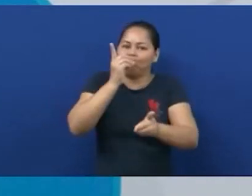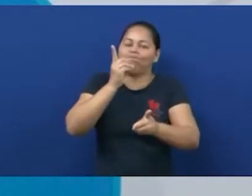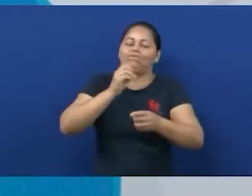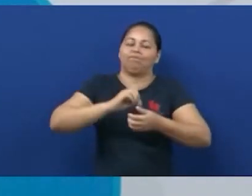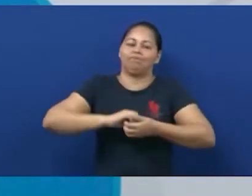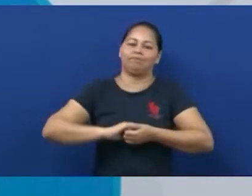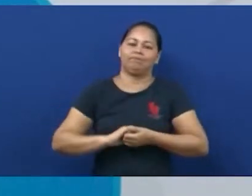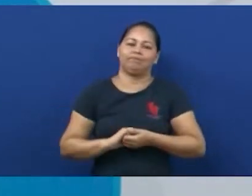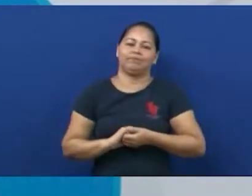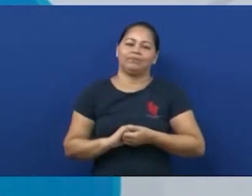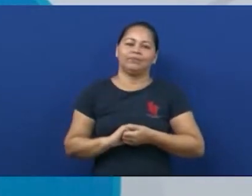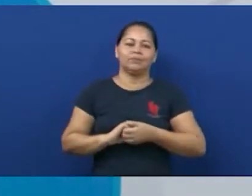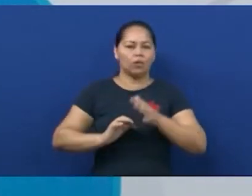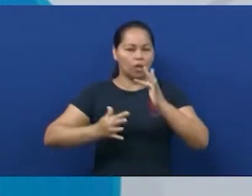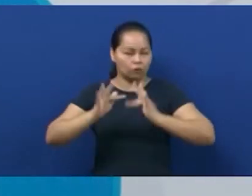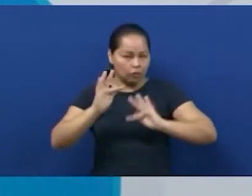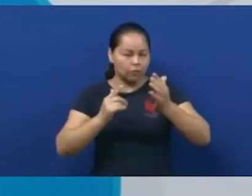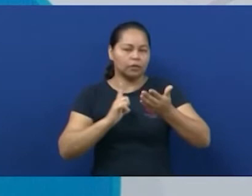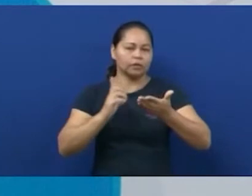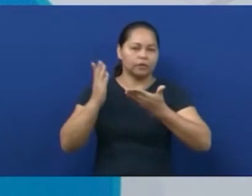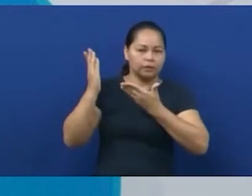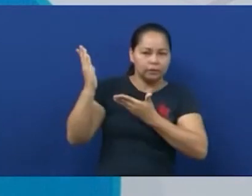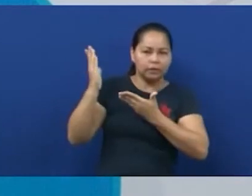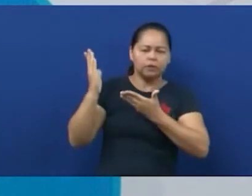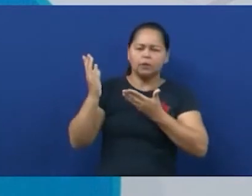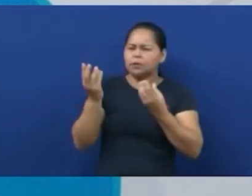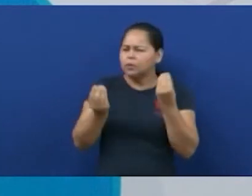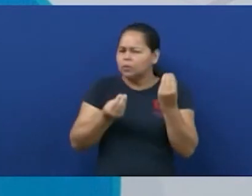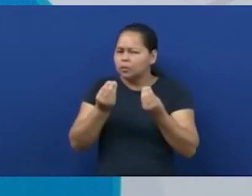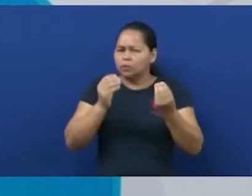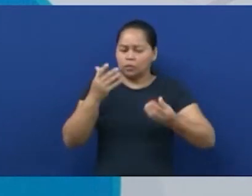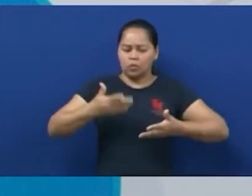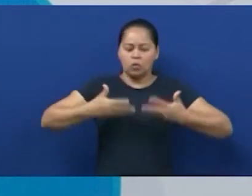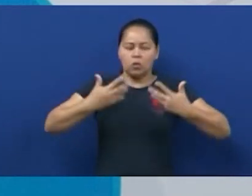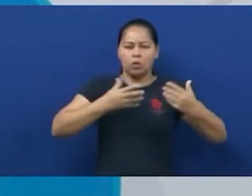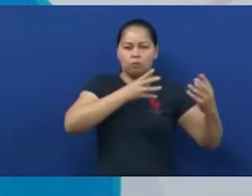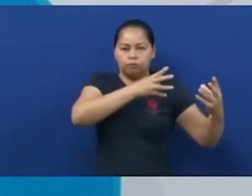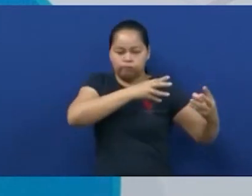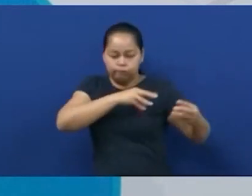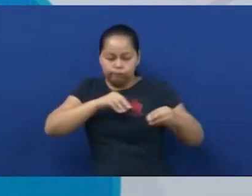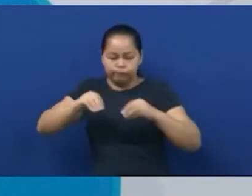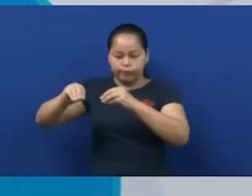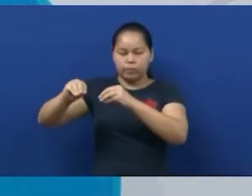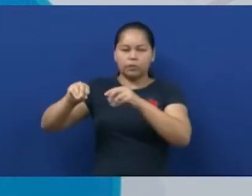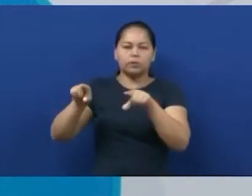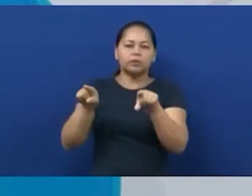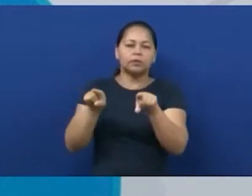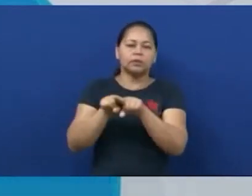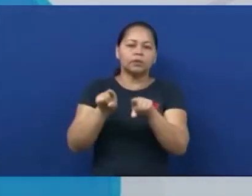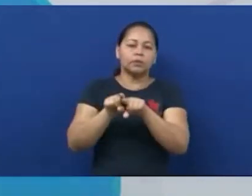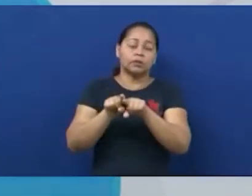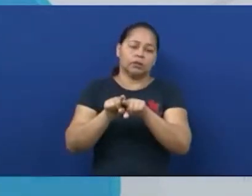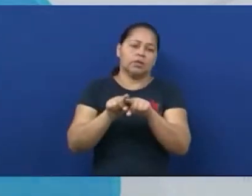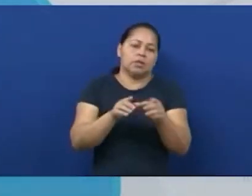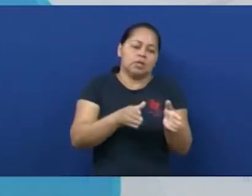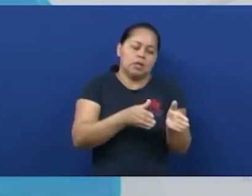Existem outras formas do calor se transferir, que são chamados os processos